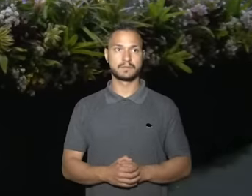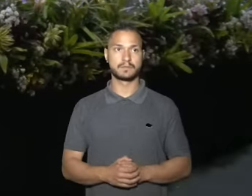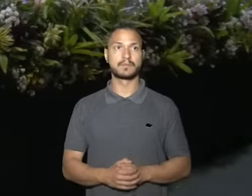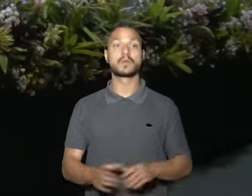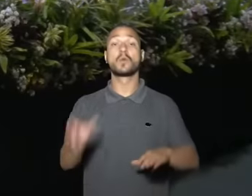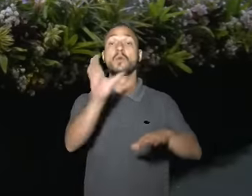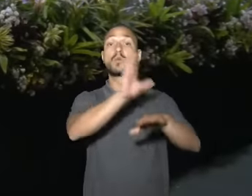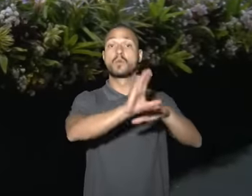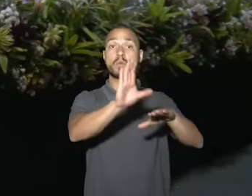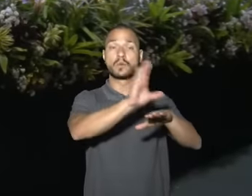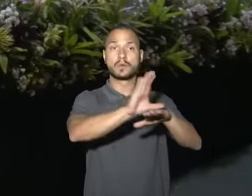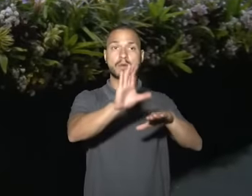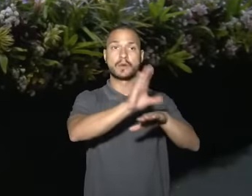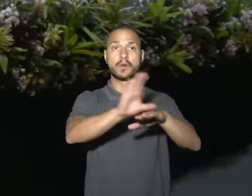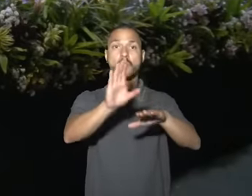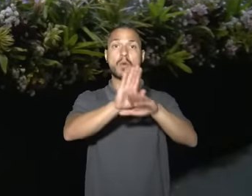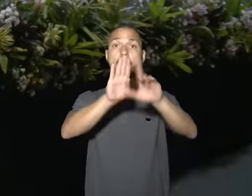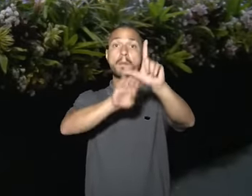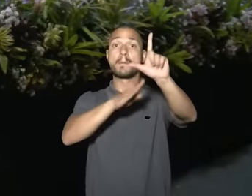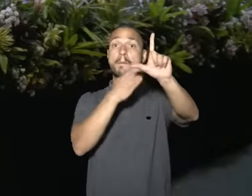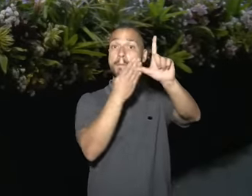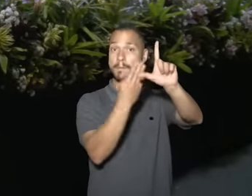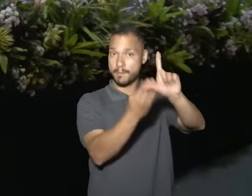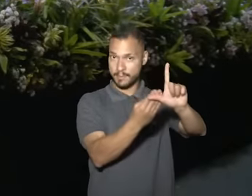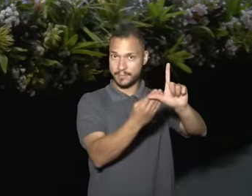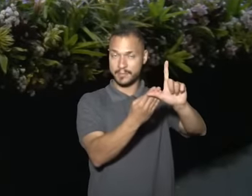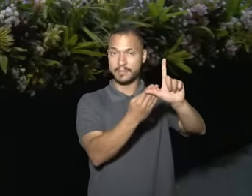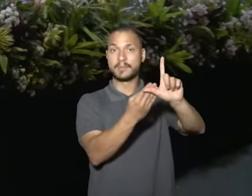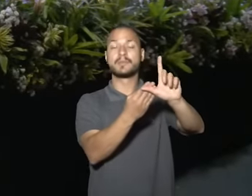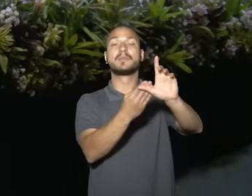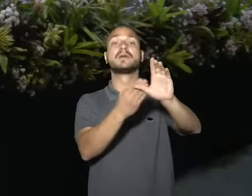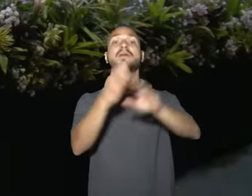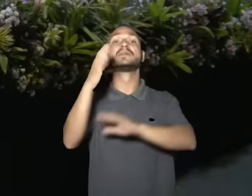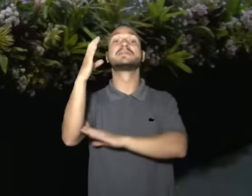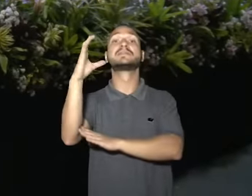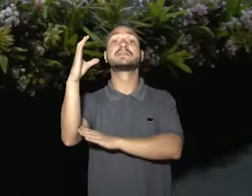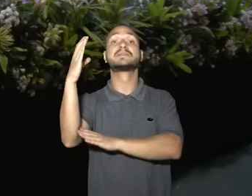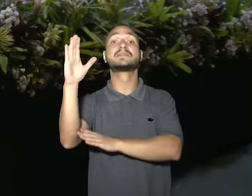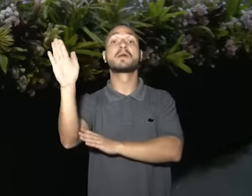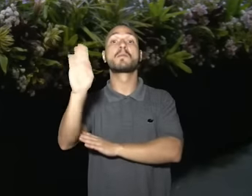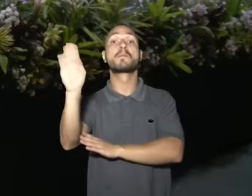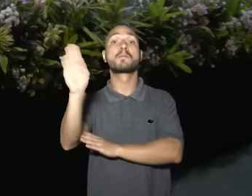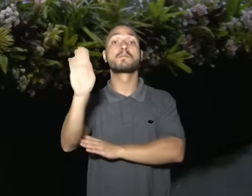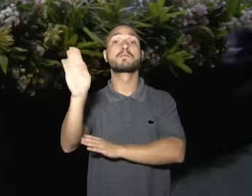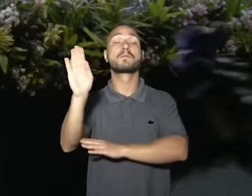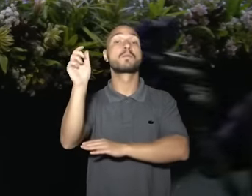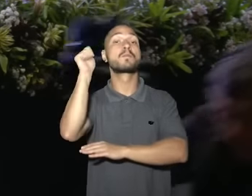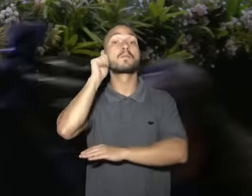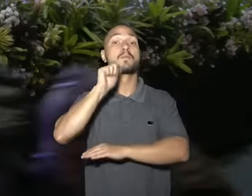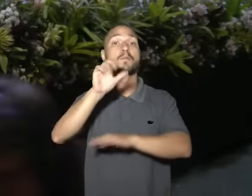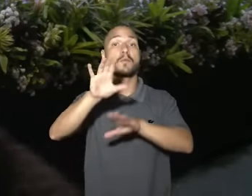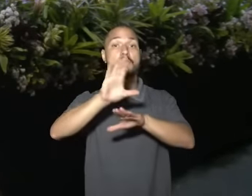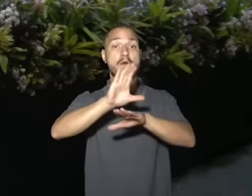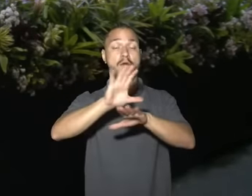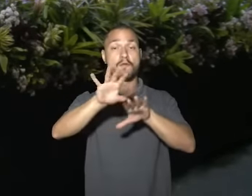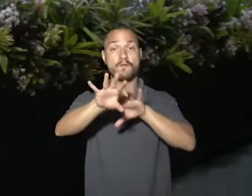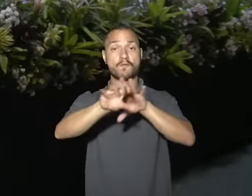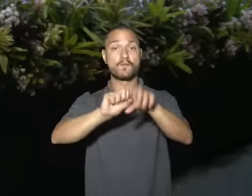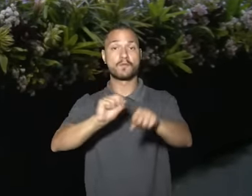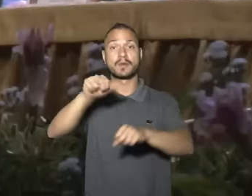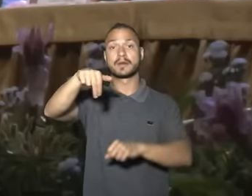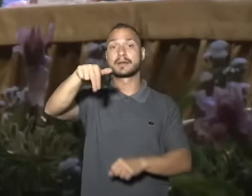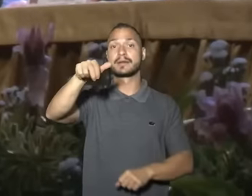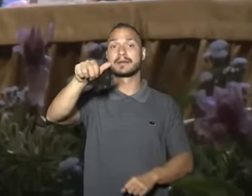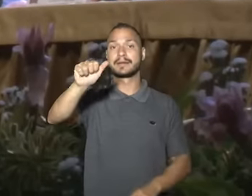Do curso de Bacharelado em Ciências Biológicas, a formanda